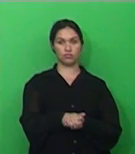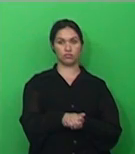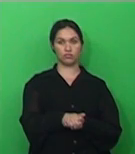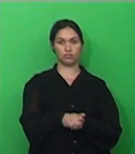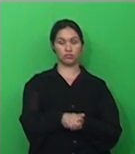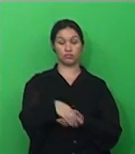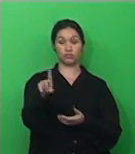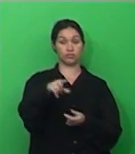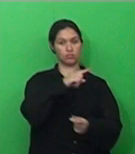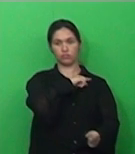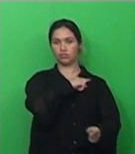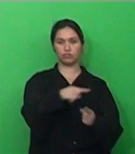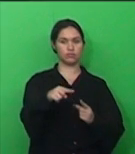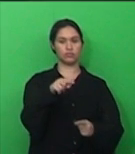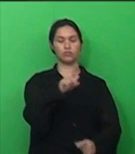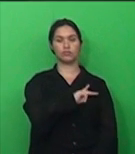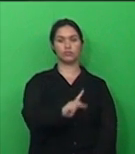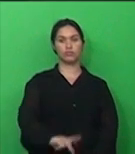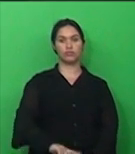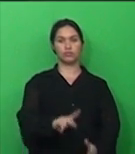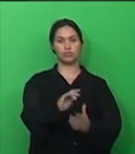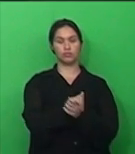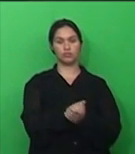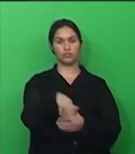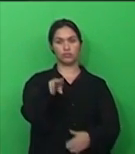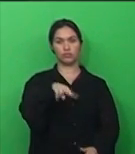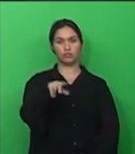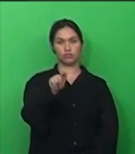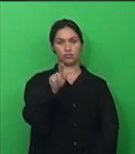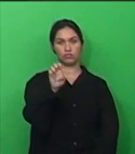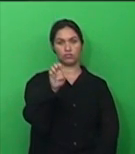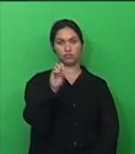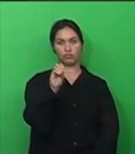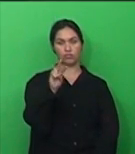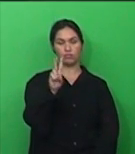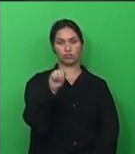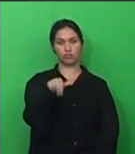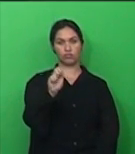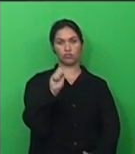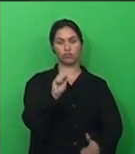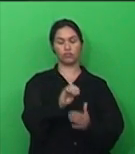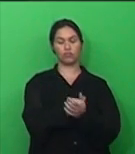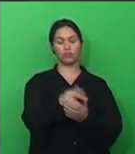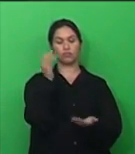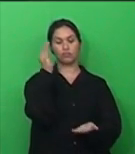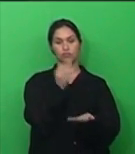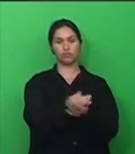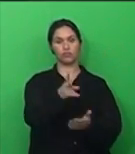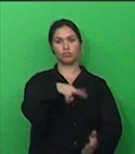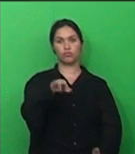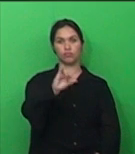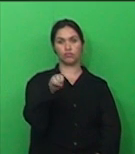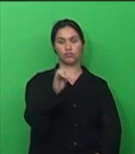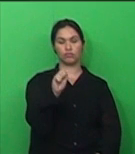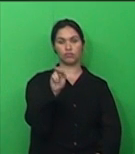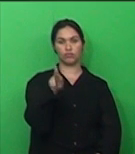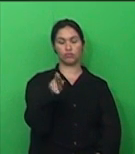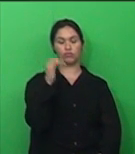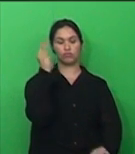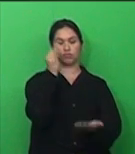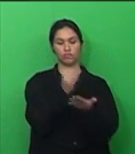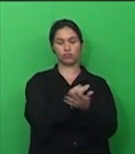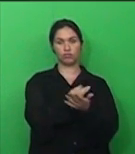Sou contrário ao veto, senhor presidente. Vereadora Giovana Zanetti, ausente. Vereador Jair Alexandre,